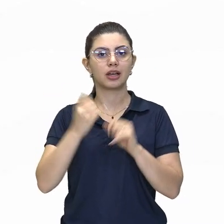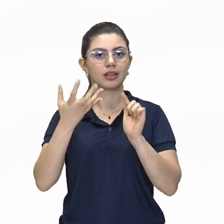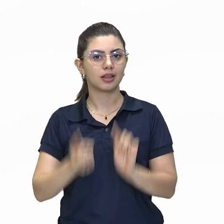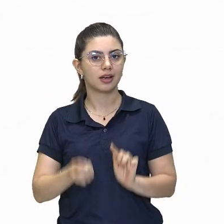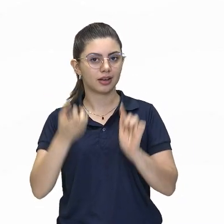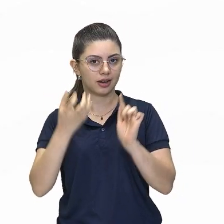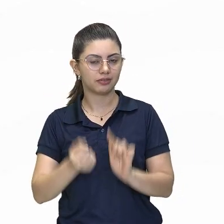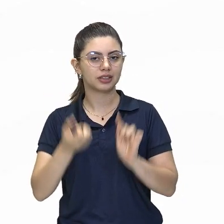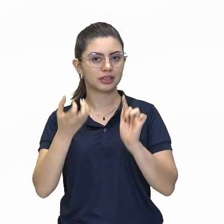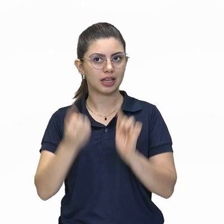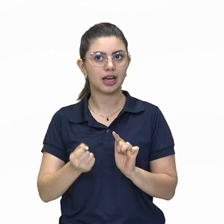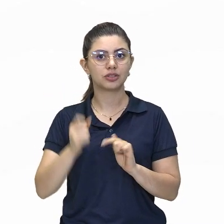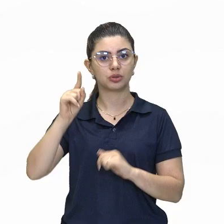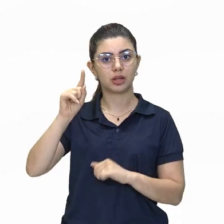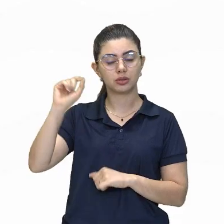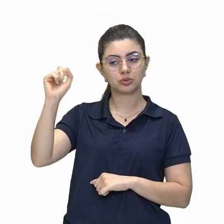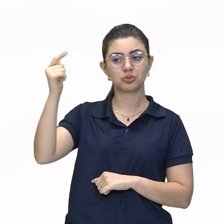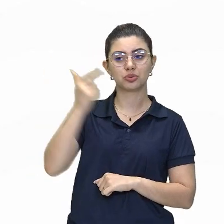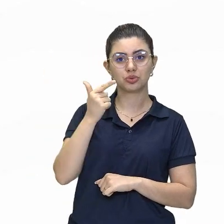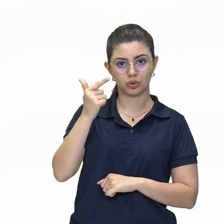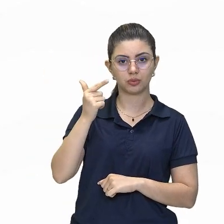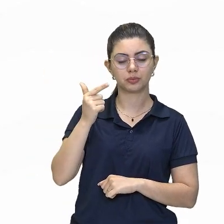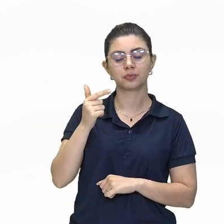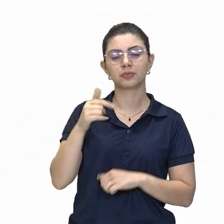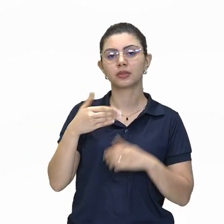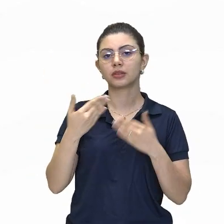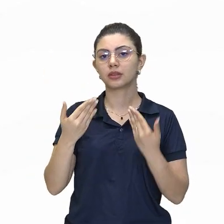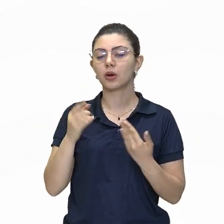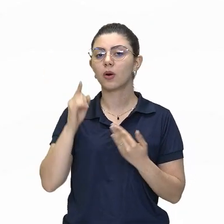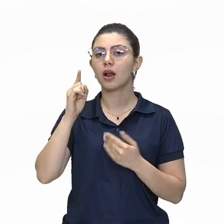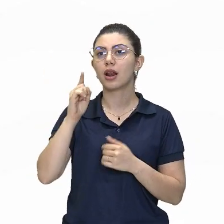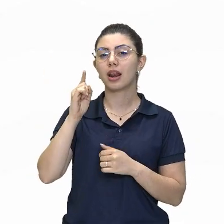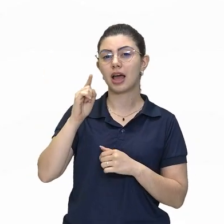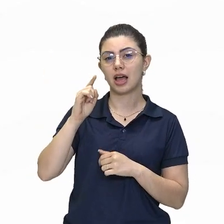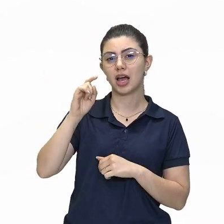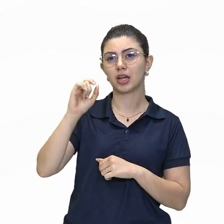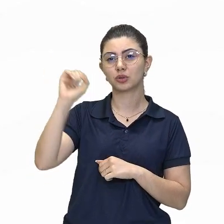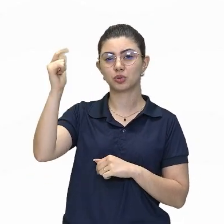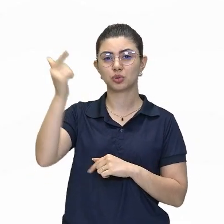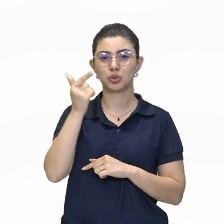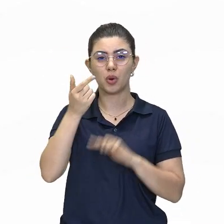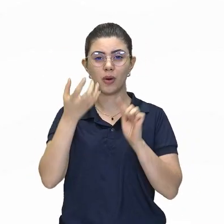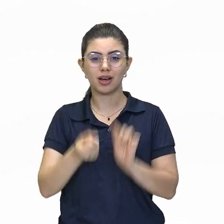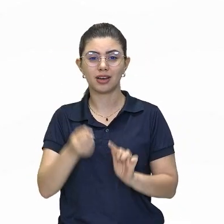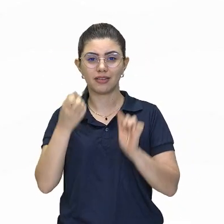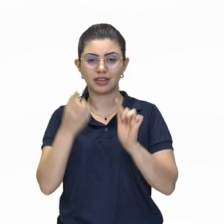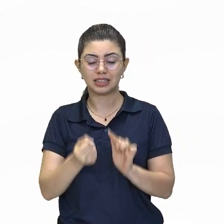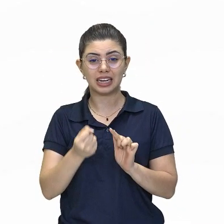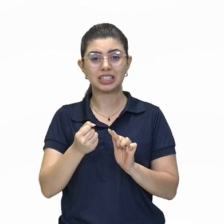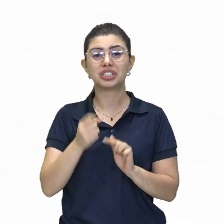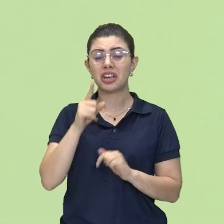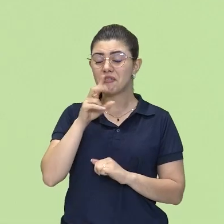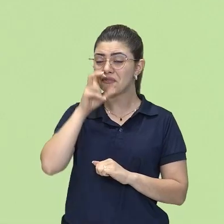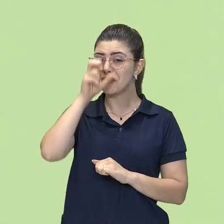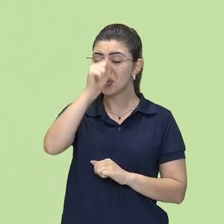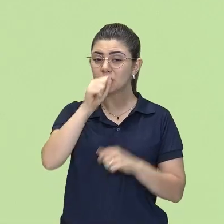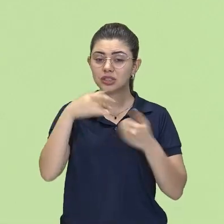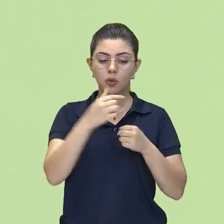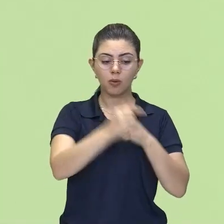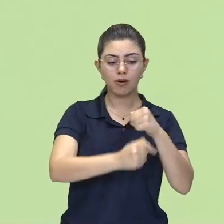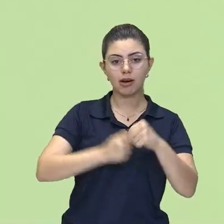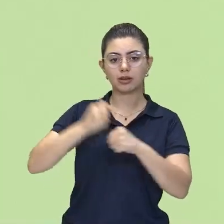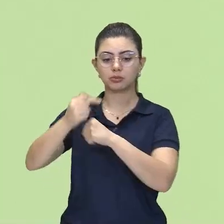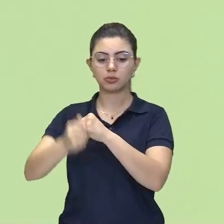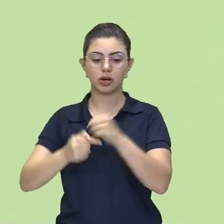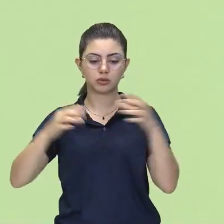do Sol, que é muito grande, e aí a gravidade no Sol é tão alta que ele junta os átomos e acontece a fusão, a liberação